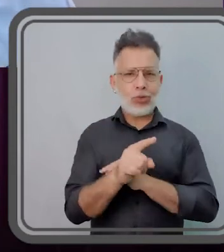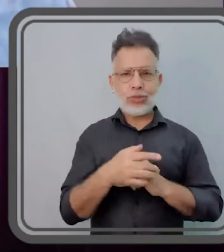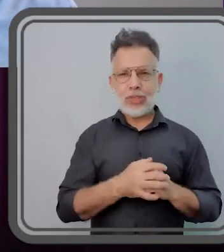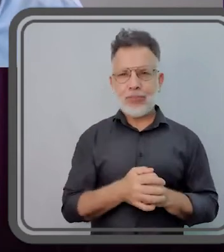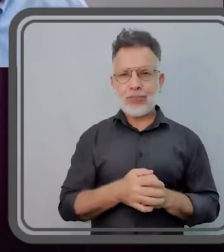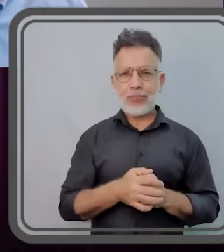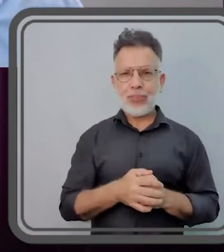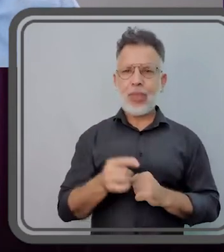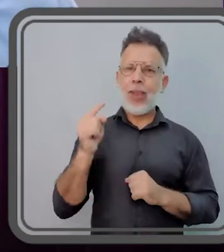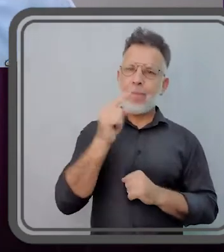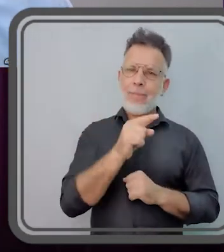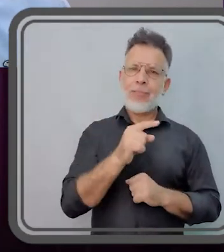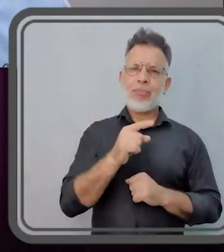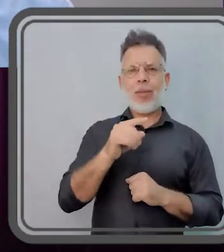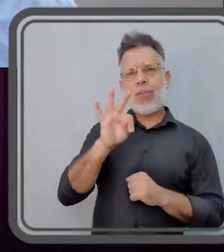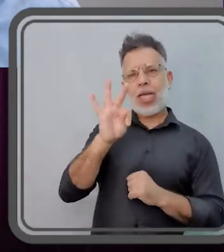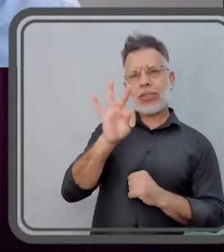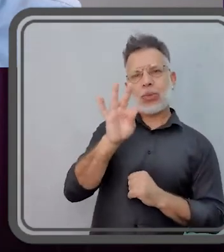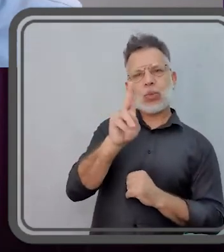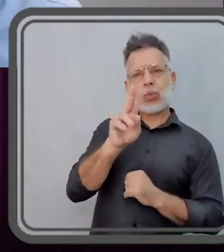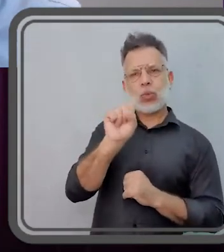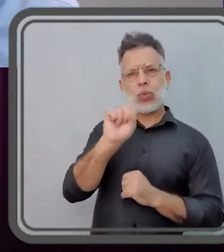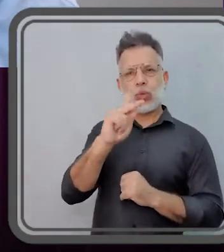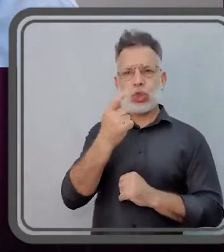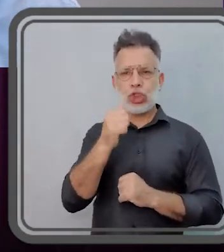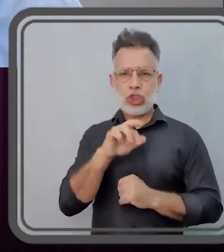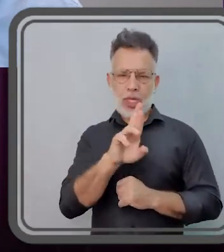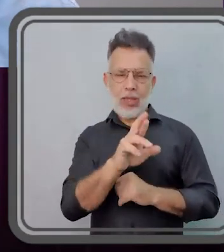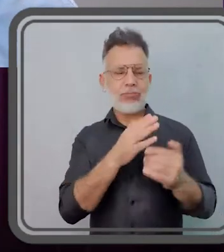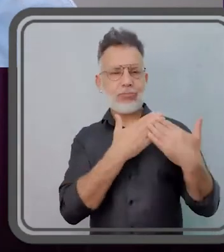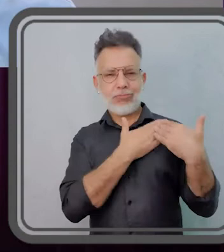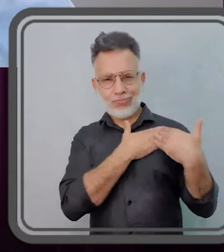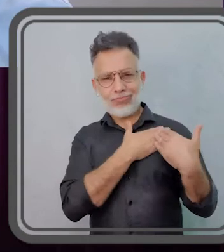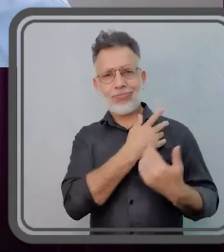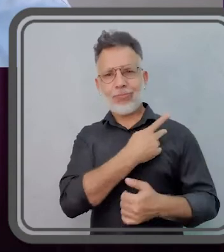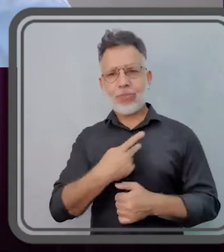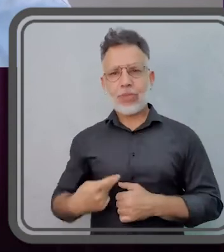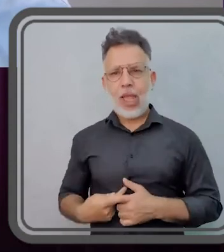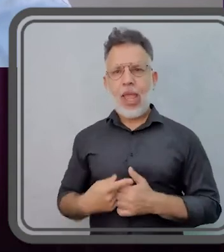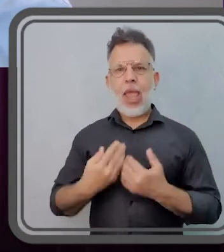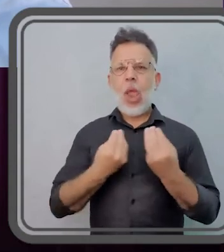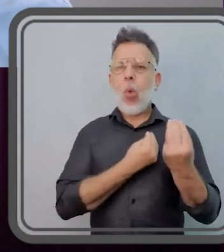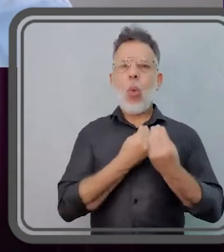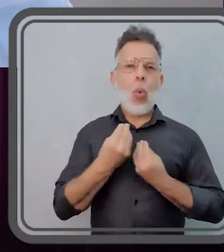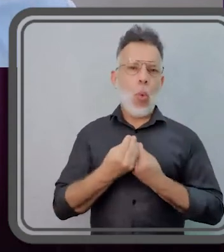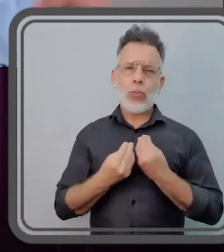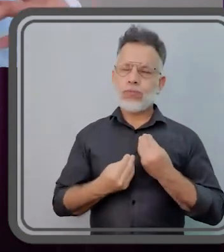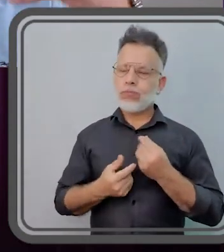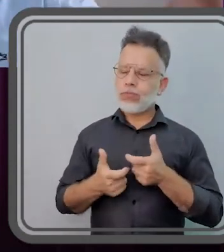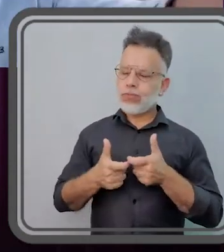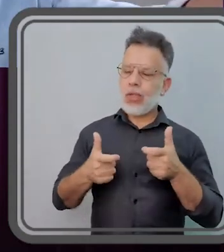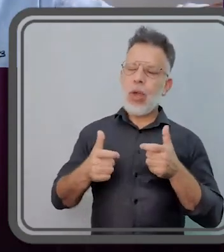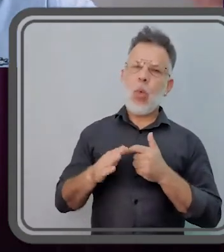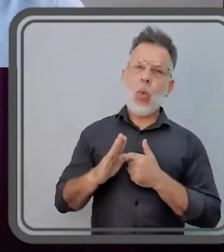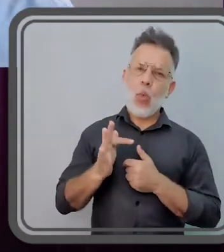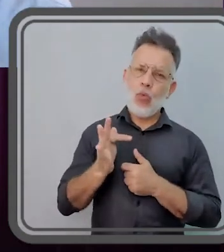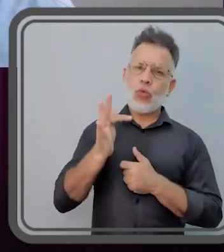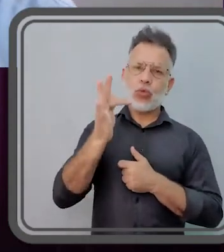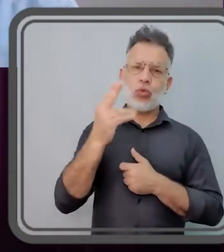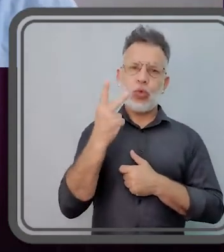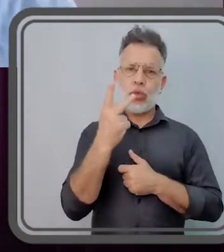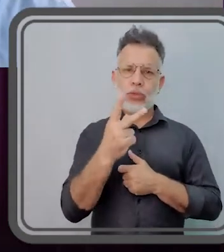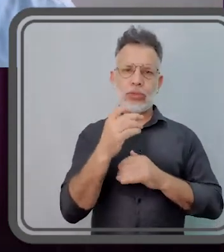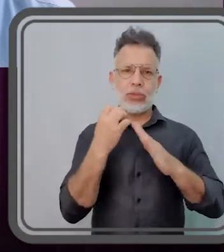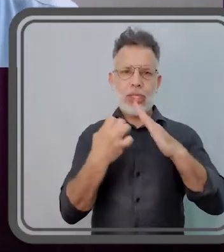né, o Country Head da TCS no Brasil. Para onde caminha a TCS no futuro? Qual a sua percepção de